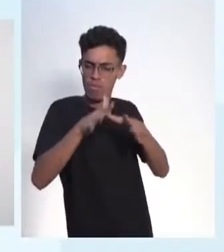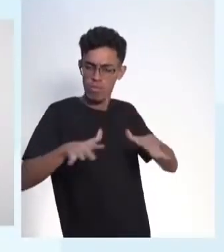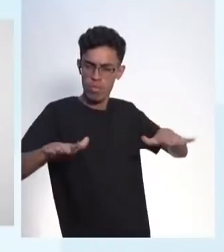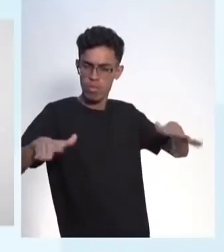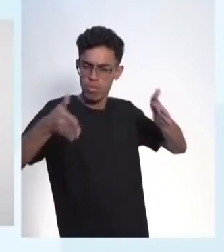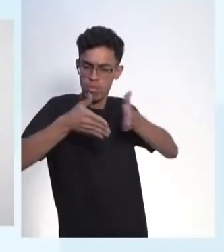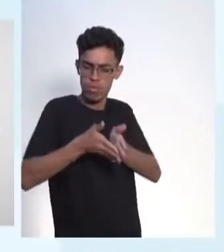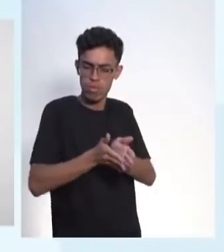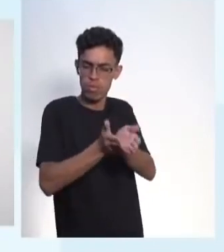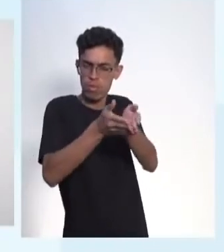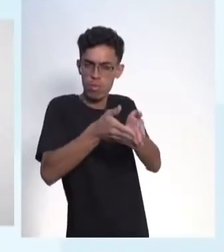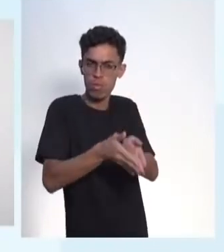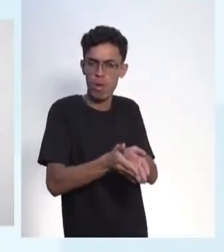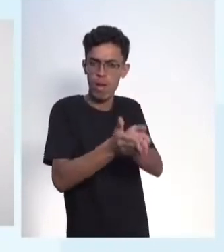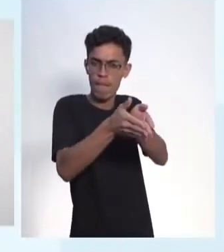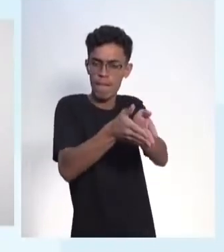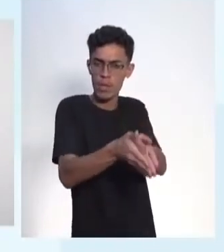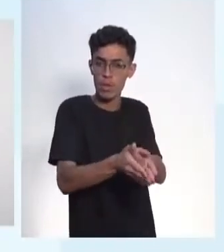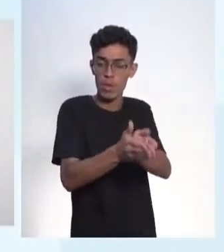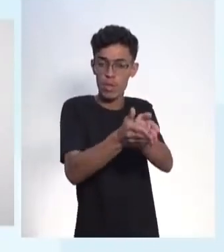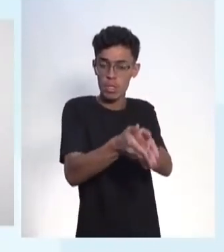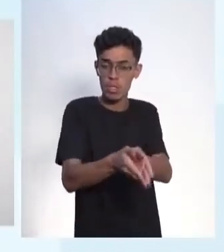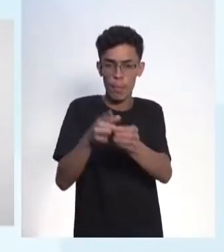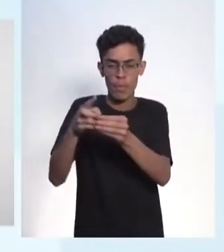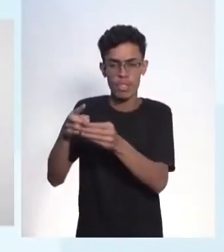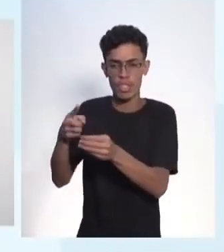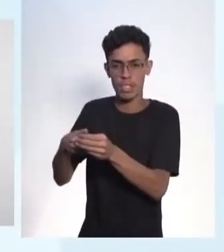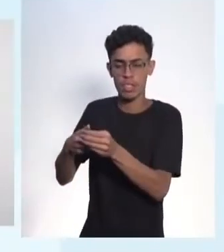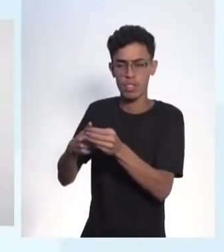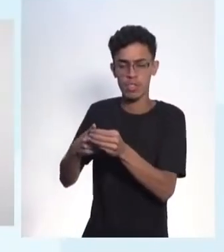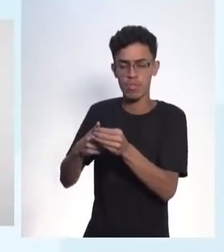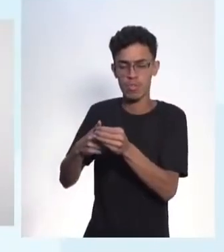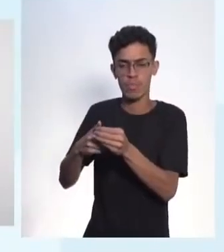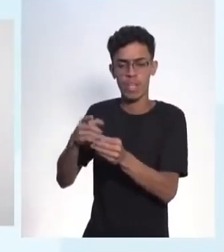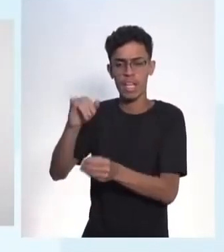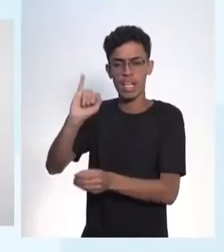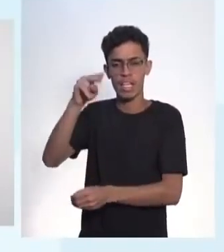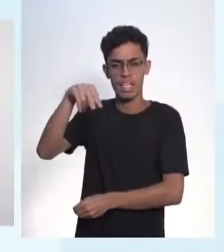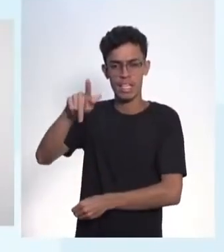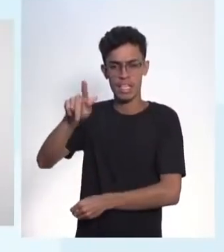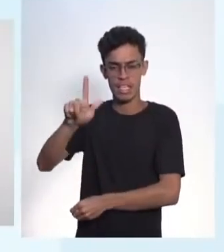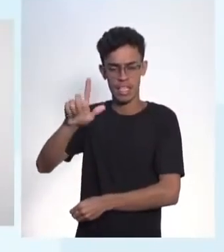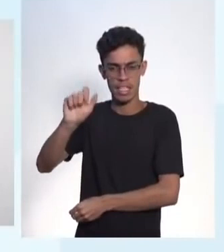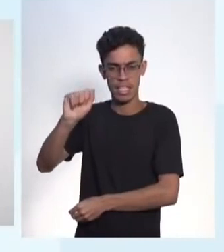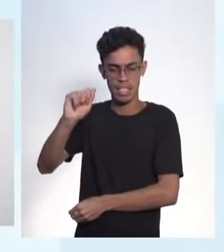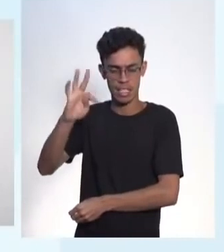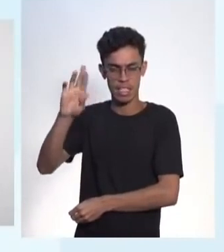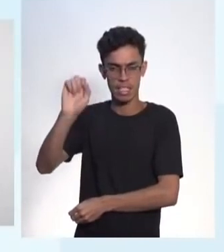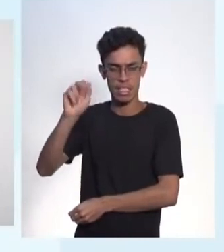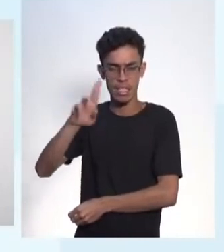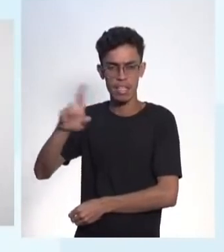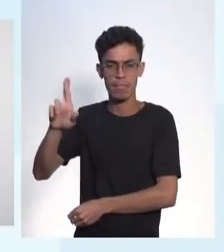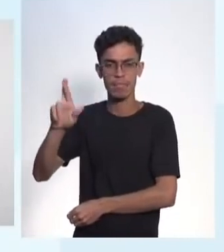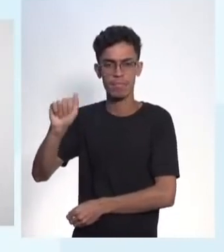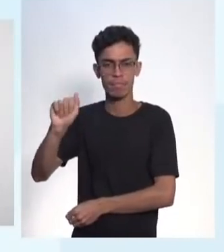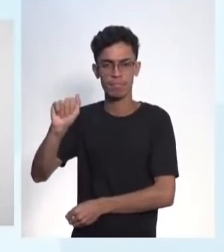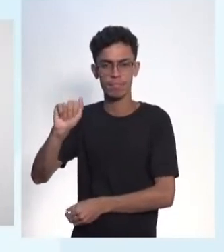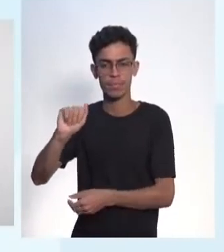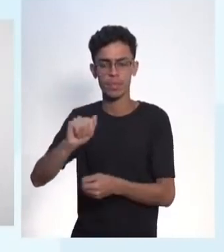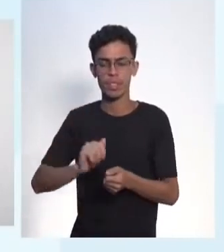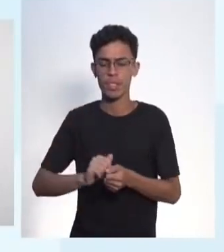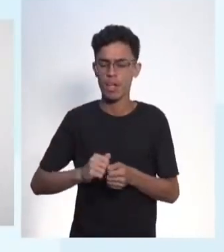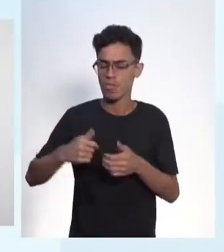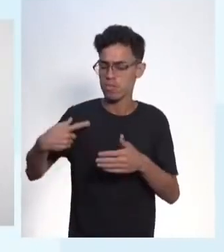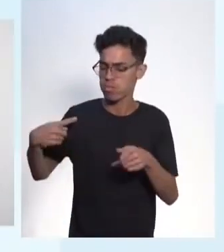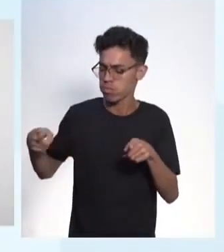Inglaterra para poder expandir-se ali nos Estados Unidos, né, formando as 13 colônias. Então, é um período ainda